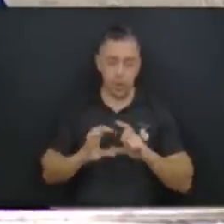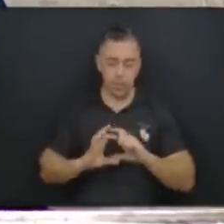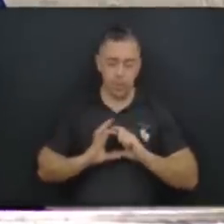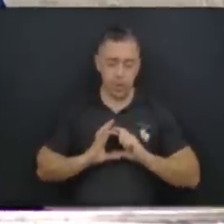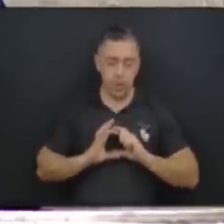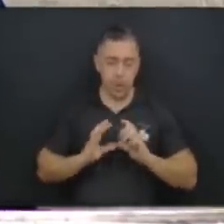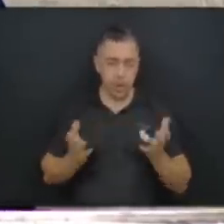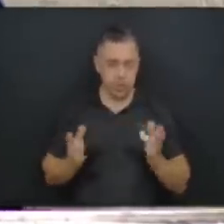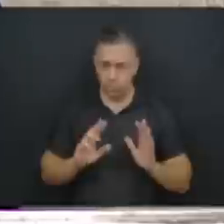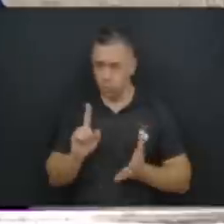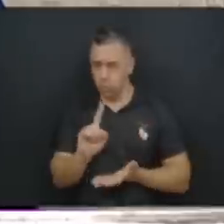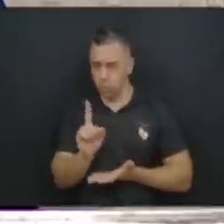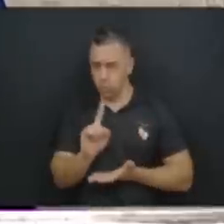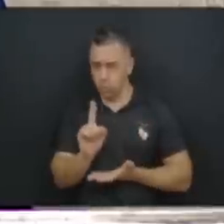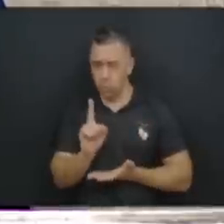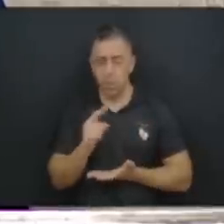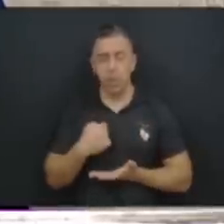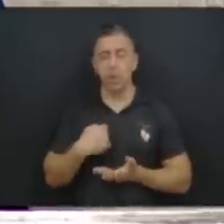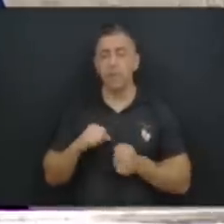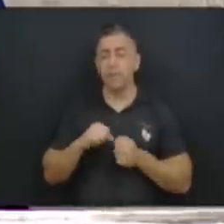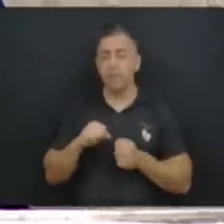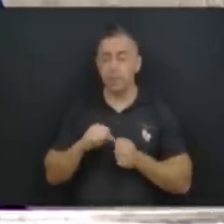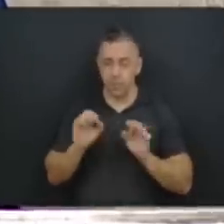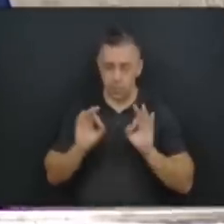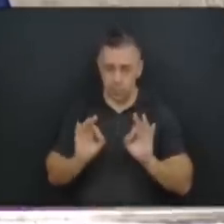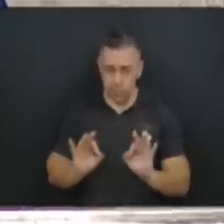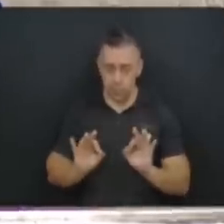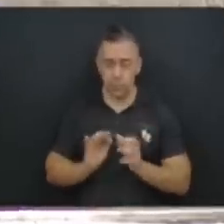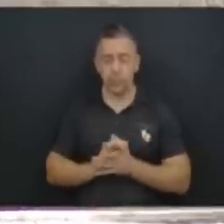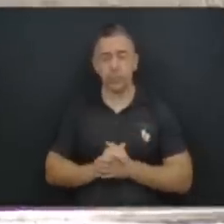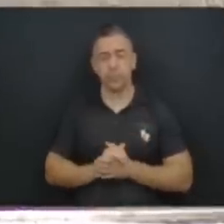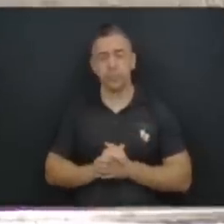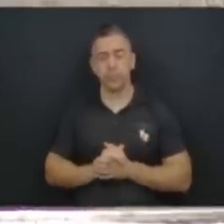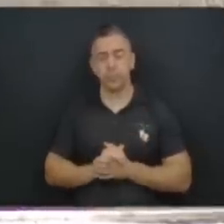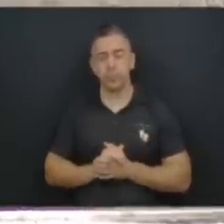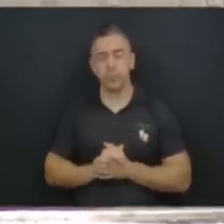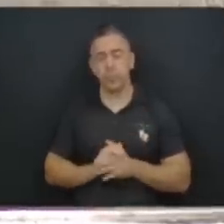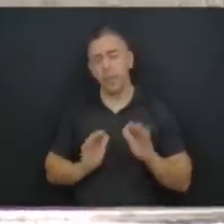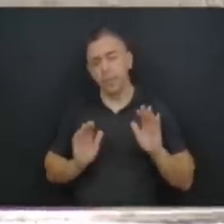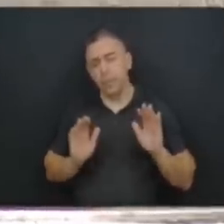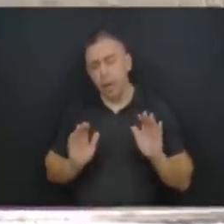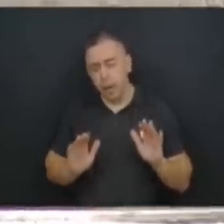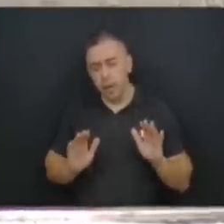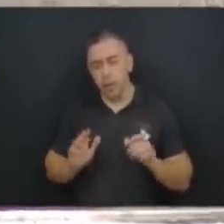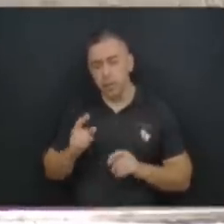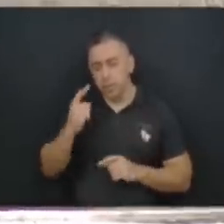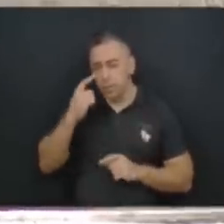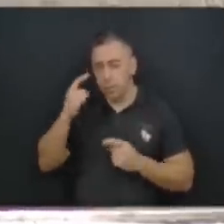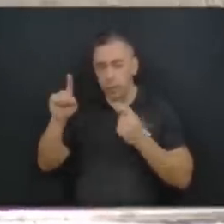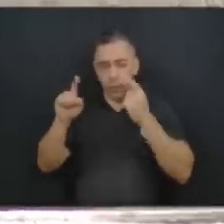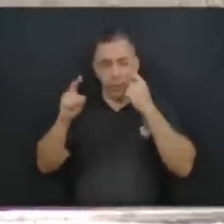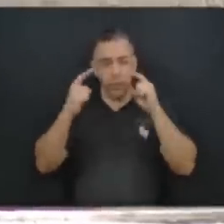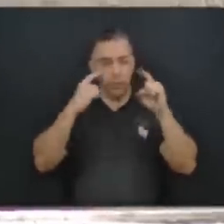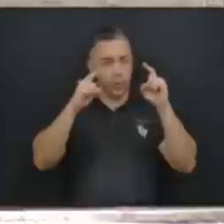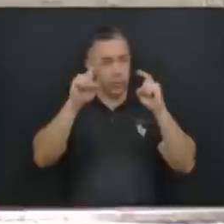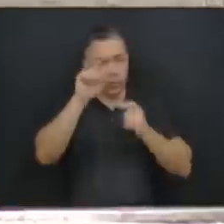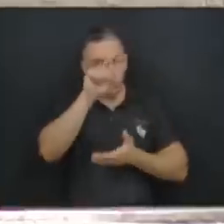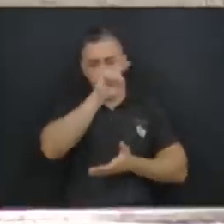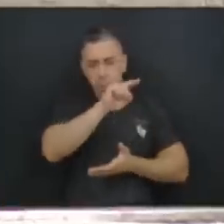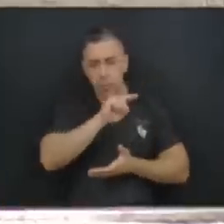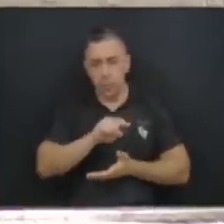o que eu fiz no meu caso só que se nós andarmos pela nossa Curitiba